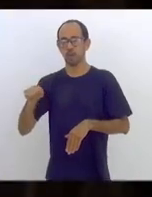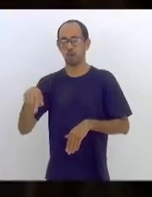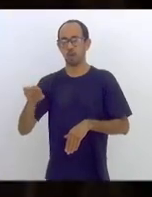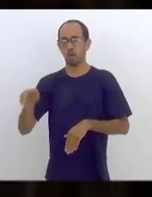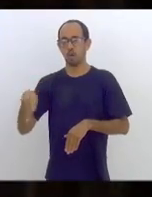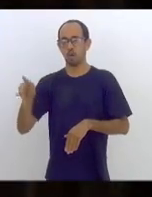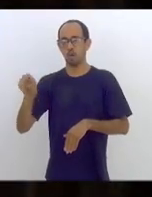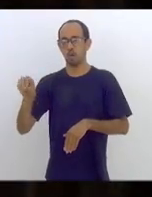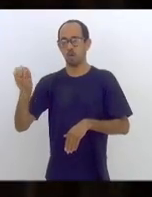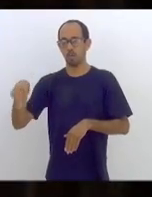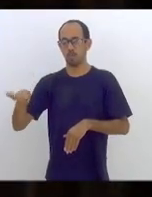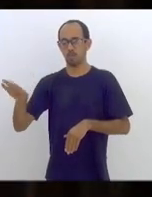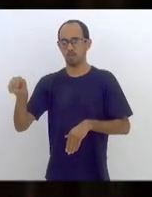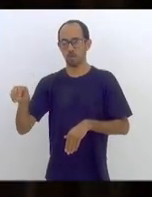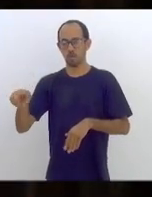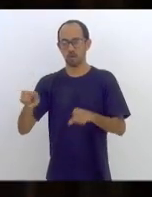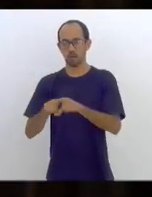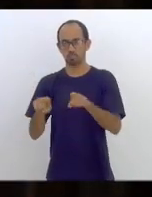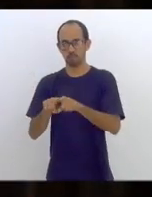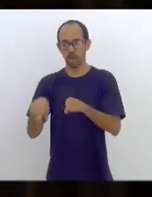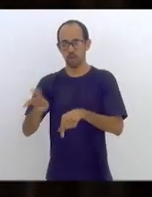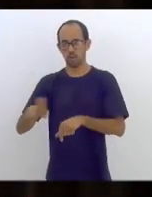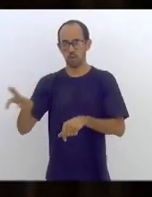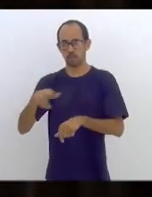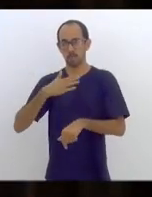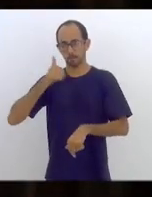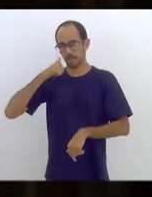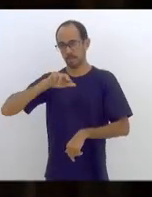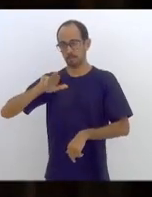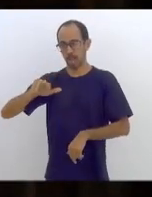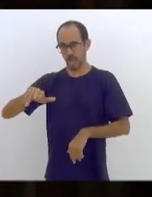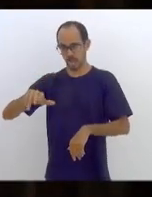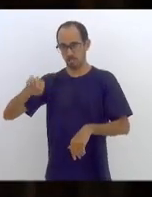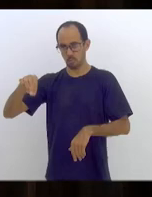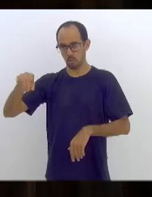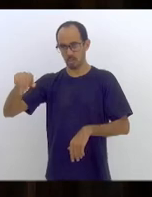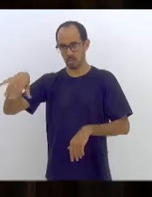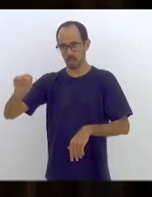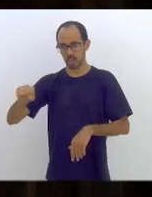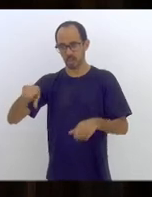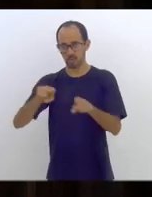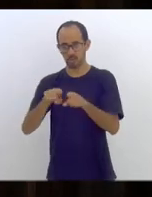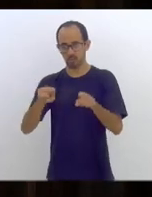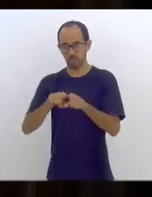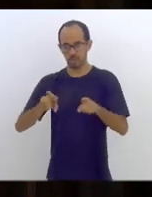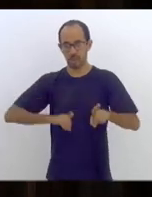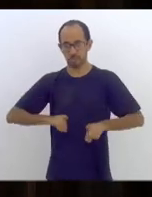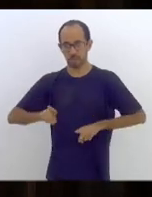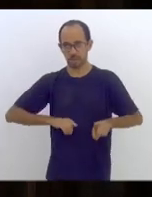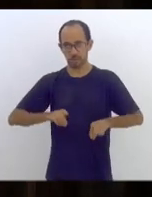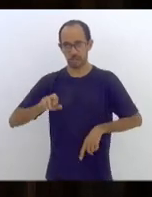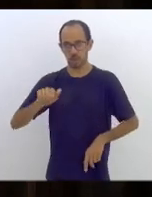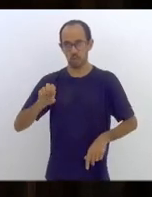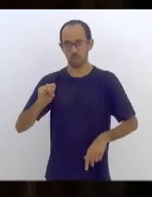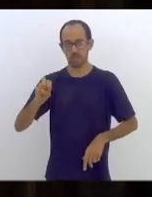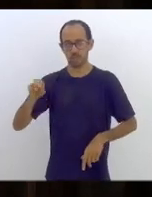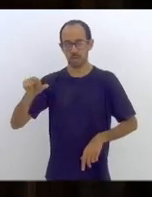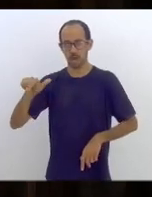irmã também, Mônica Abrantes, né, e também da minha prima Rosilane Bragança, né, que